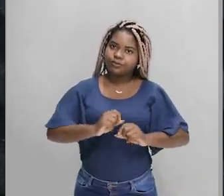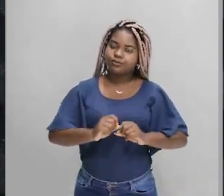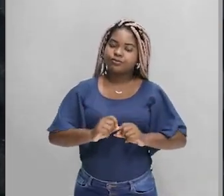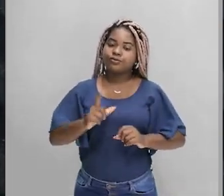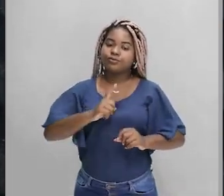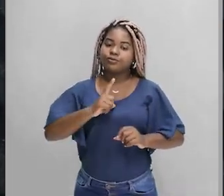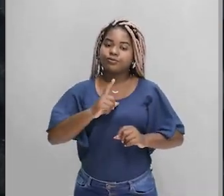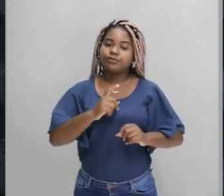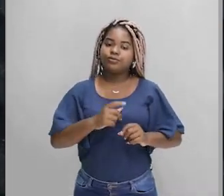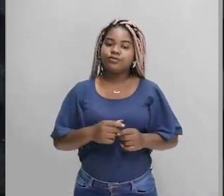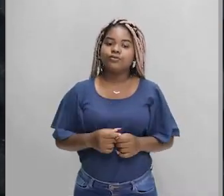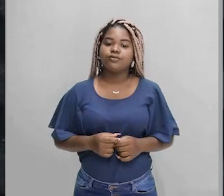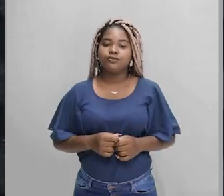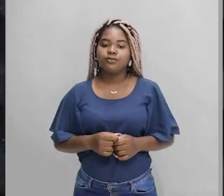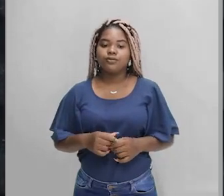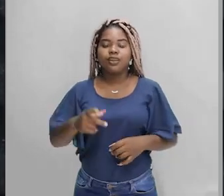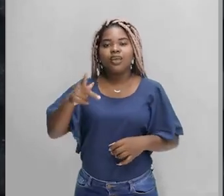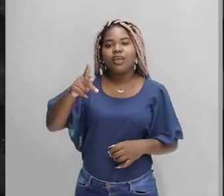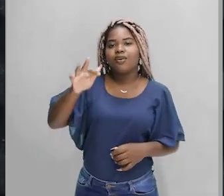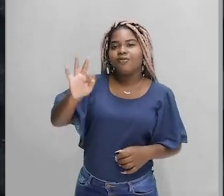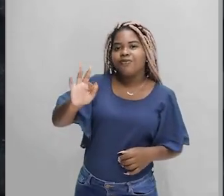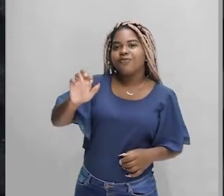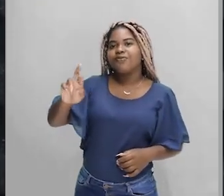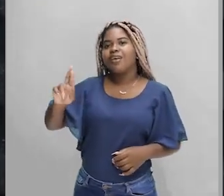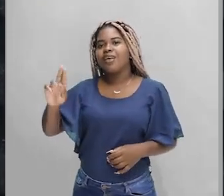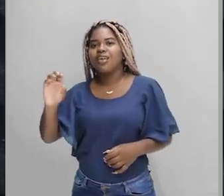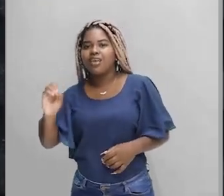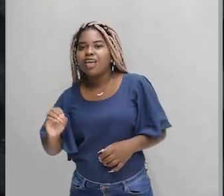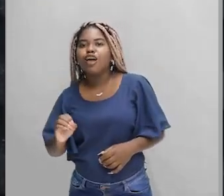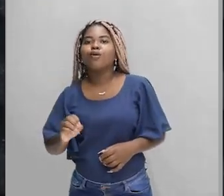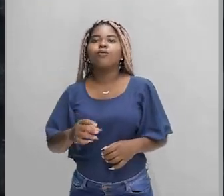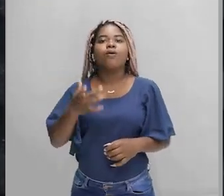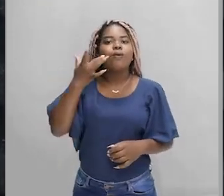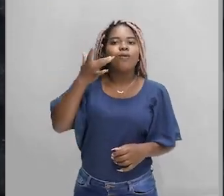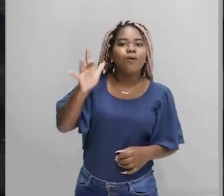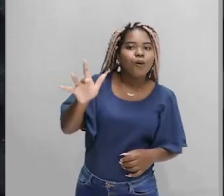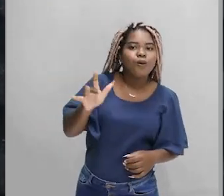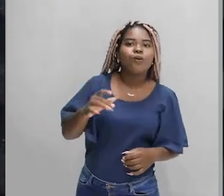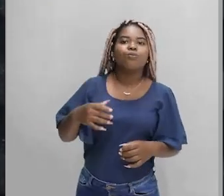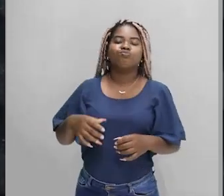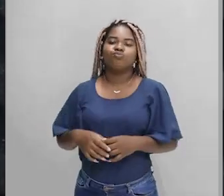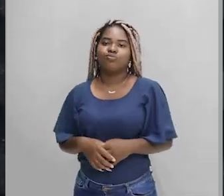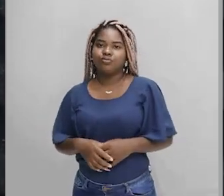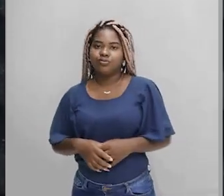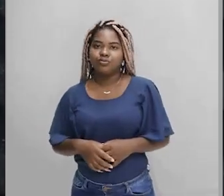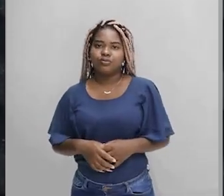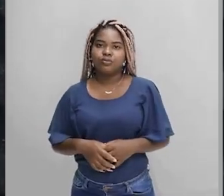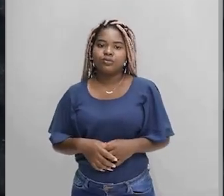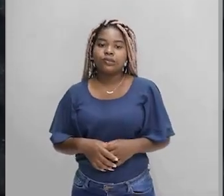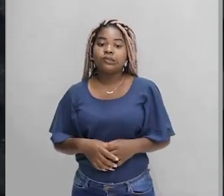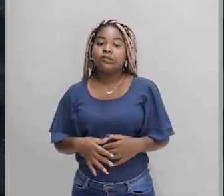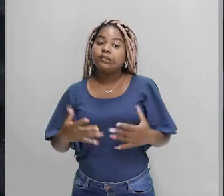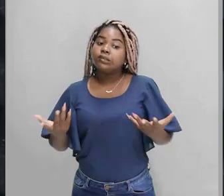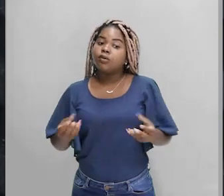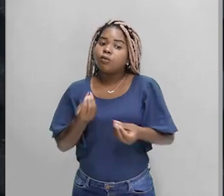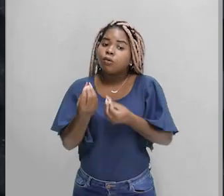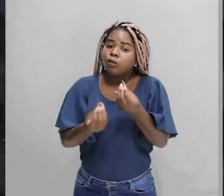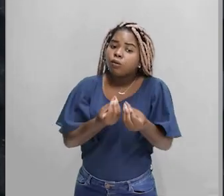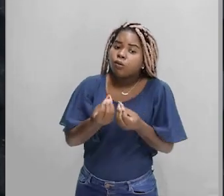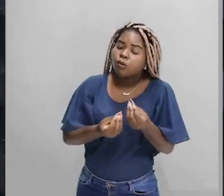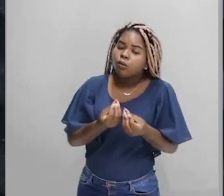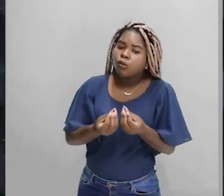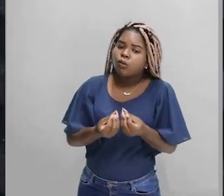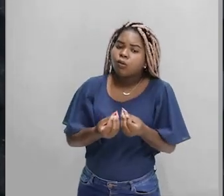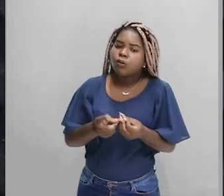minerais metálicos, como o ferro, como o ouro, como a prata, como o diamante. Então, volta à pergunta inicial. Como é que, por exemplo,